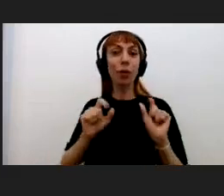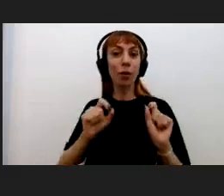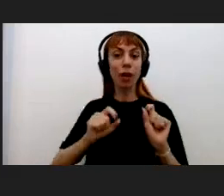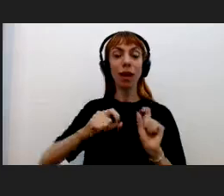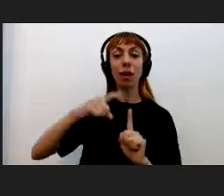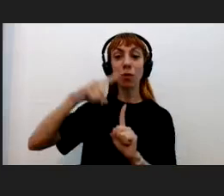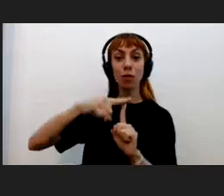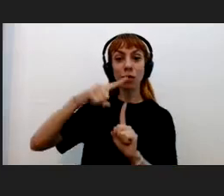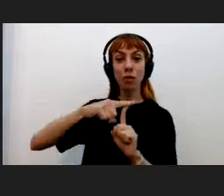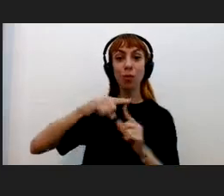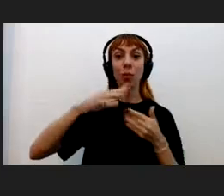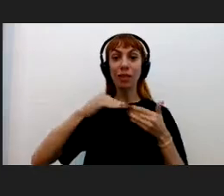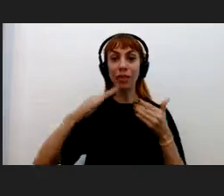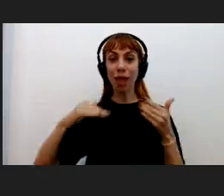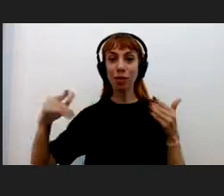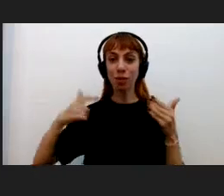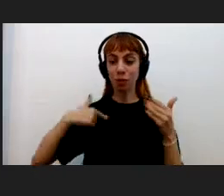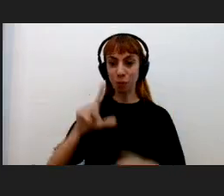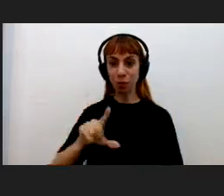essa produção,